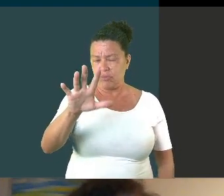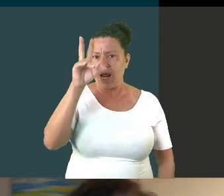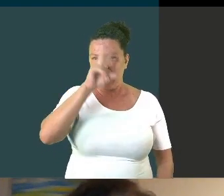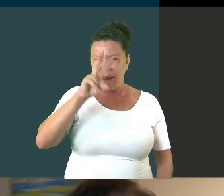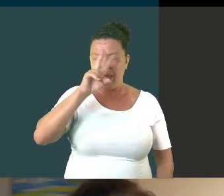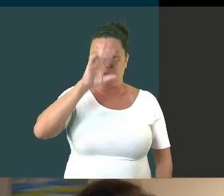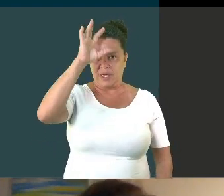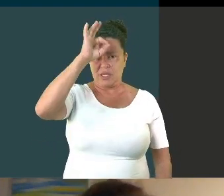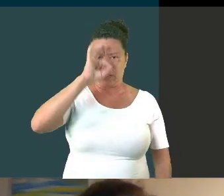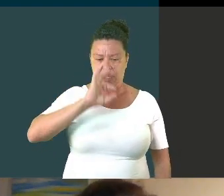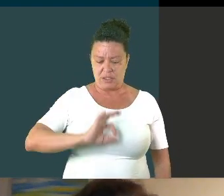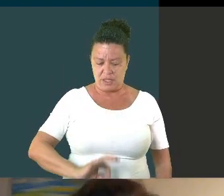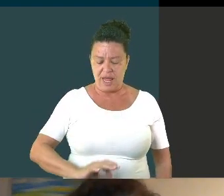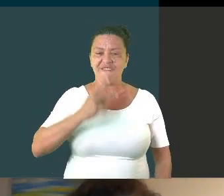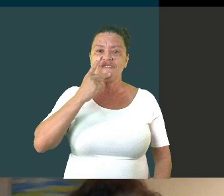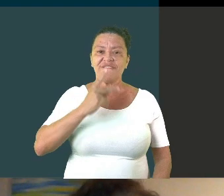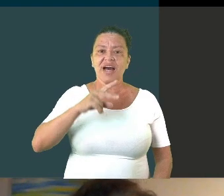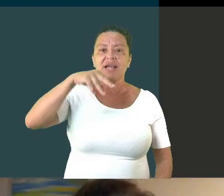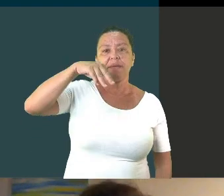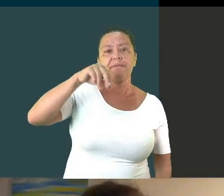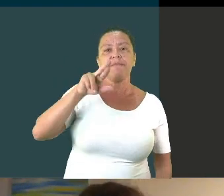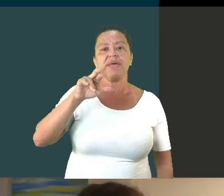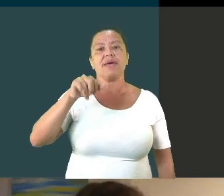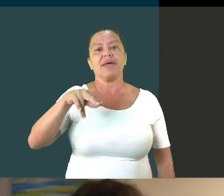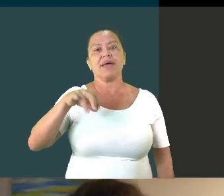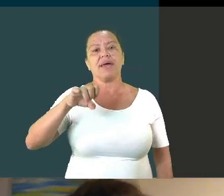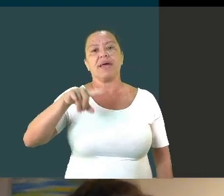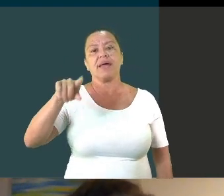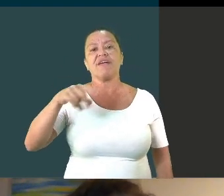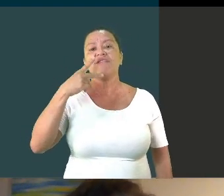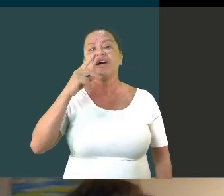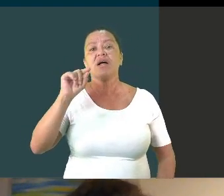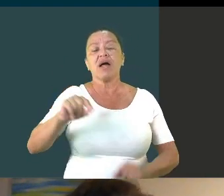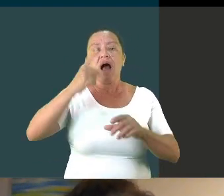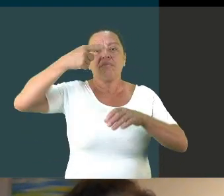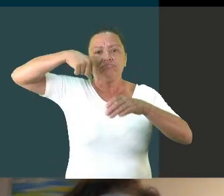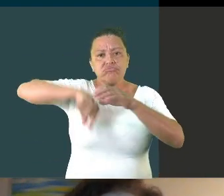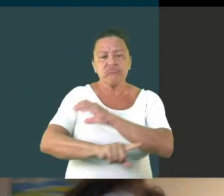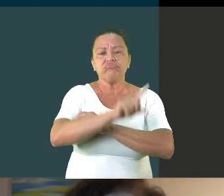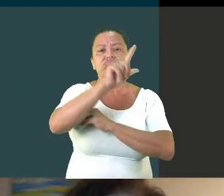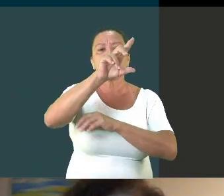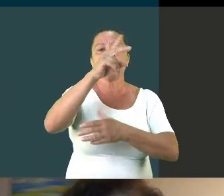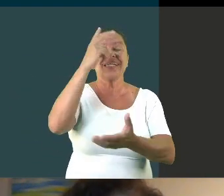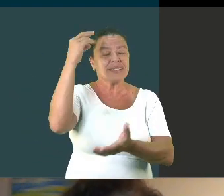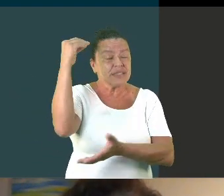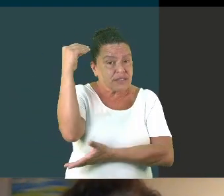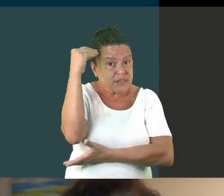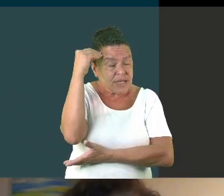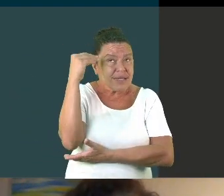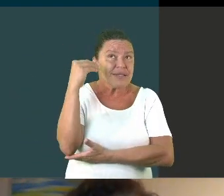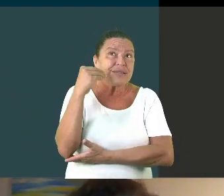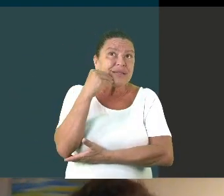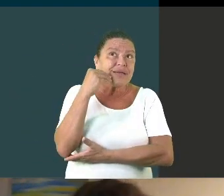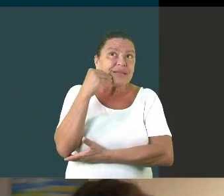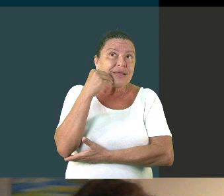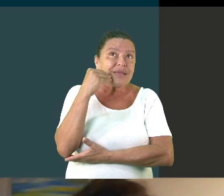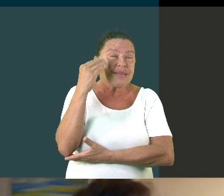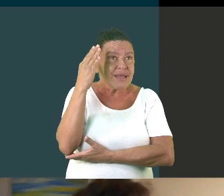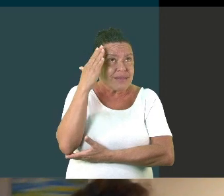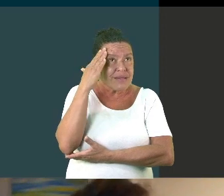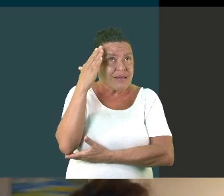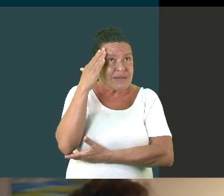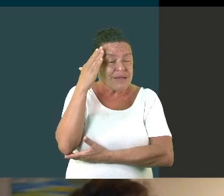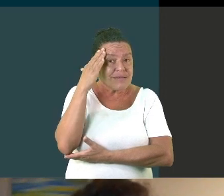caso, Miramês então começa a responder, e nós vamos então aprofundar e tentar compreender isso. Porque olha só,